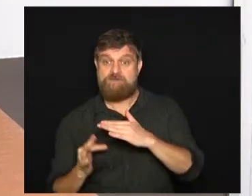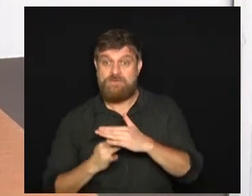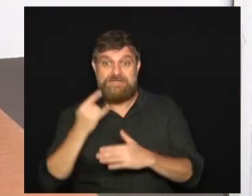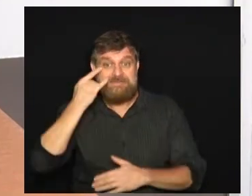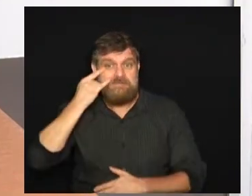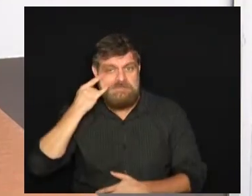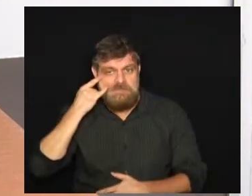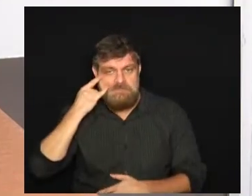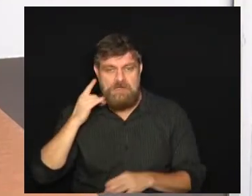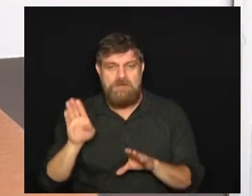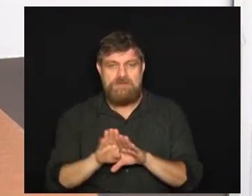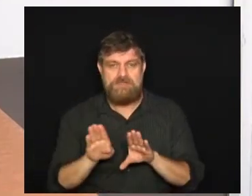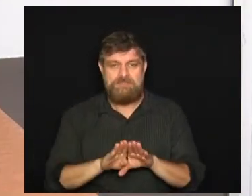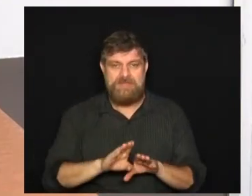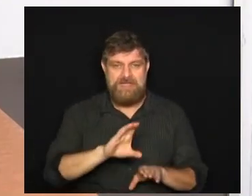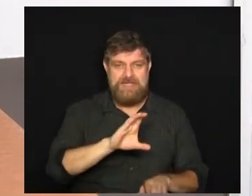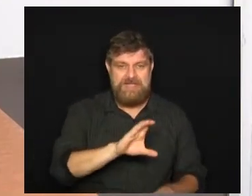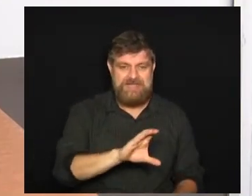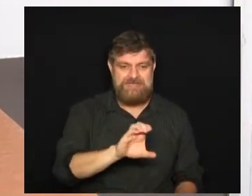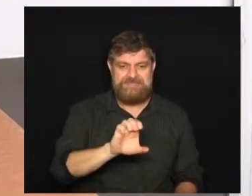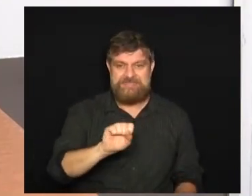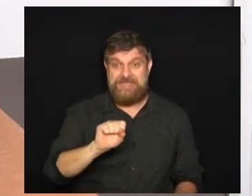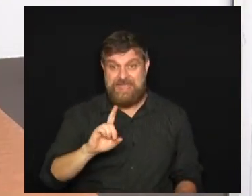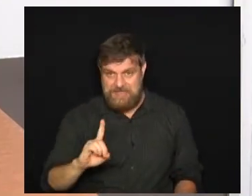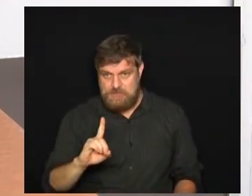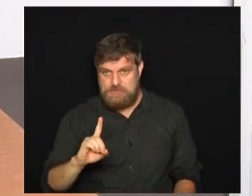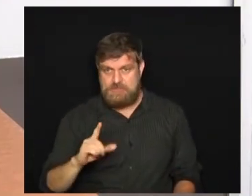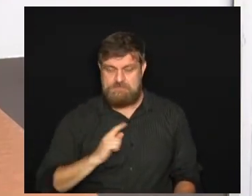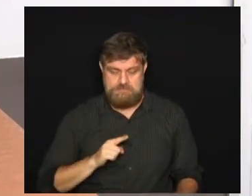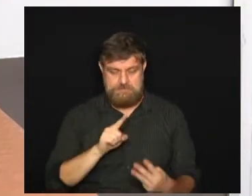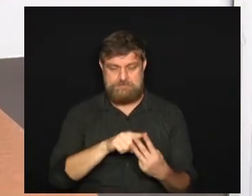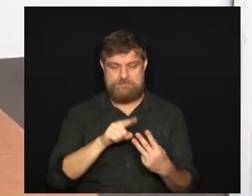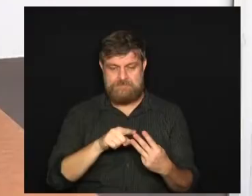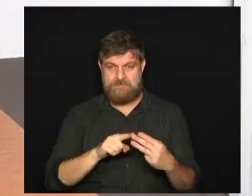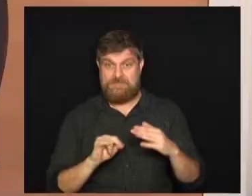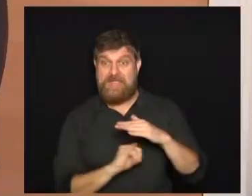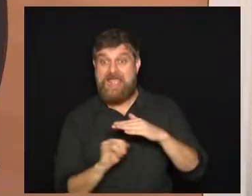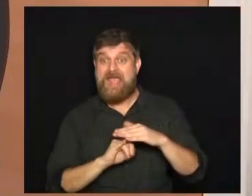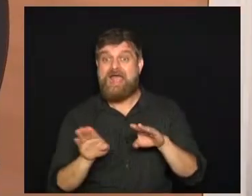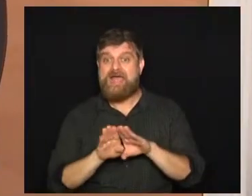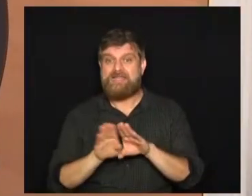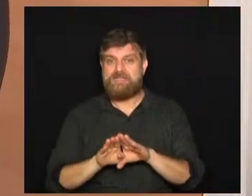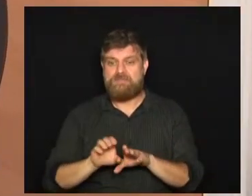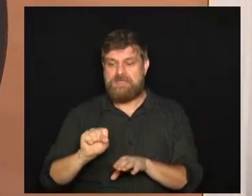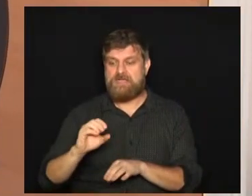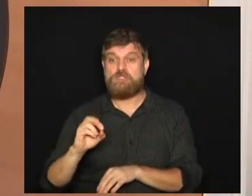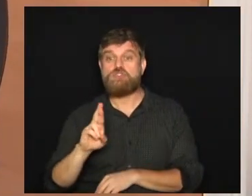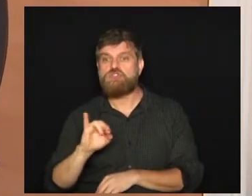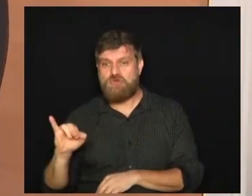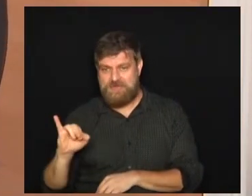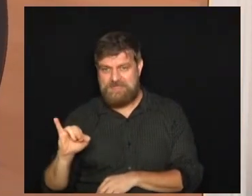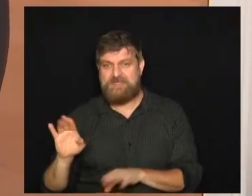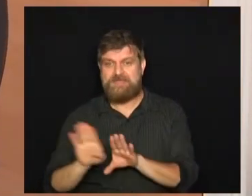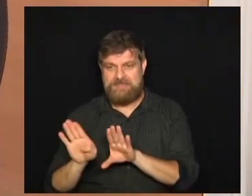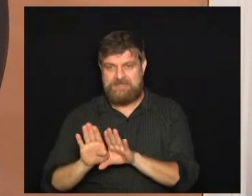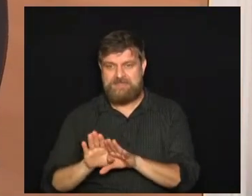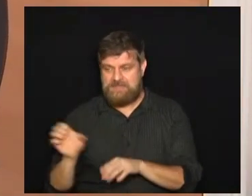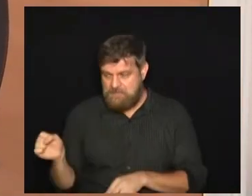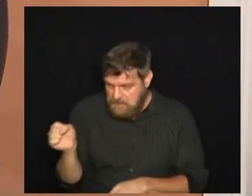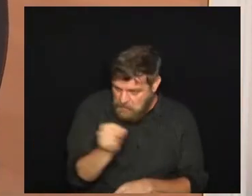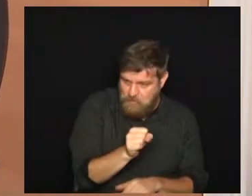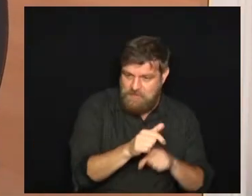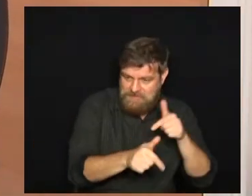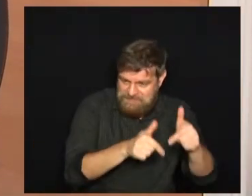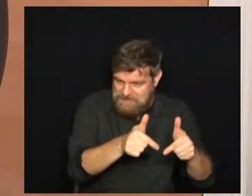alguma outra entidade que faz esse tipo de trabalho também. A Sorri Campinas é especialista na colocação, né, no